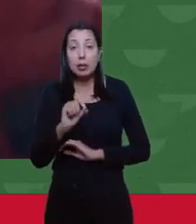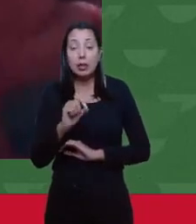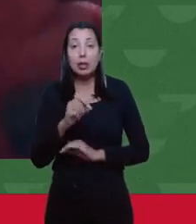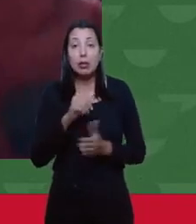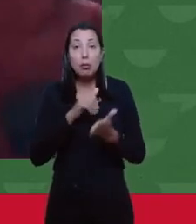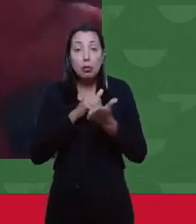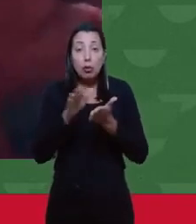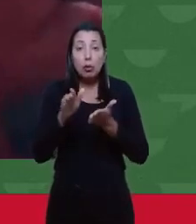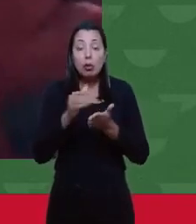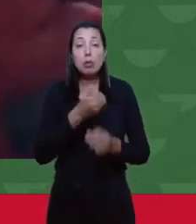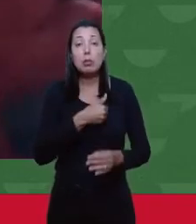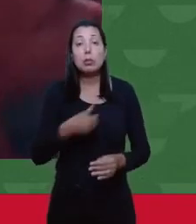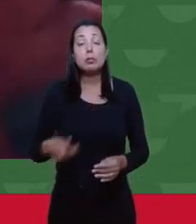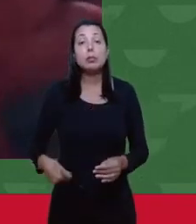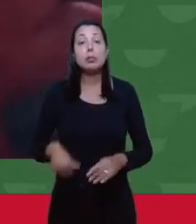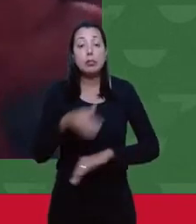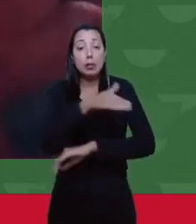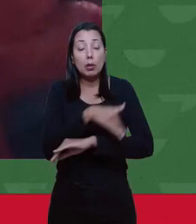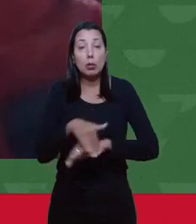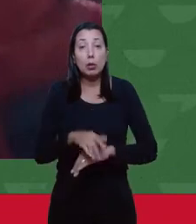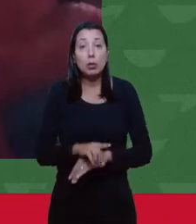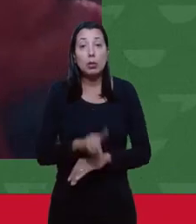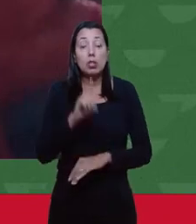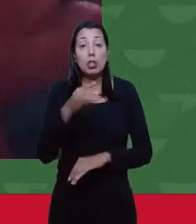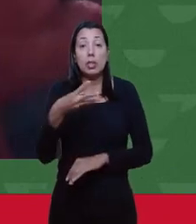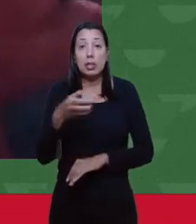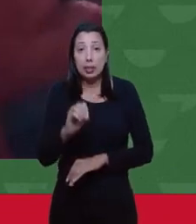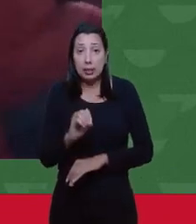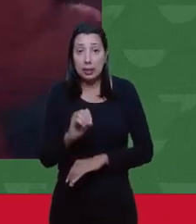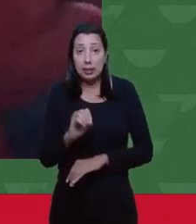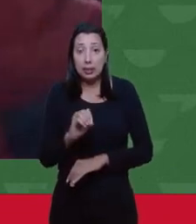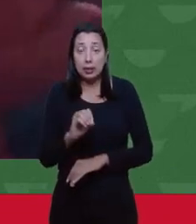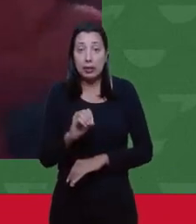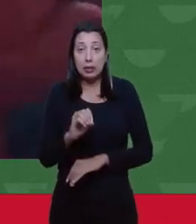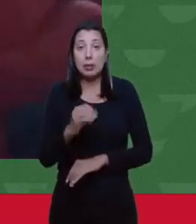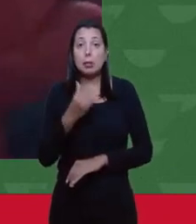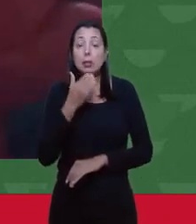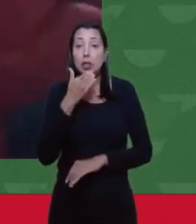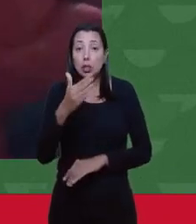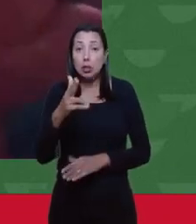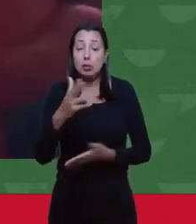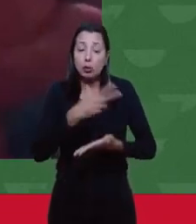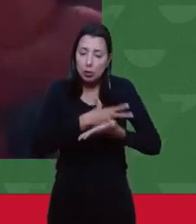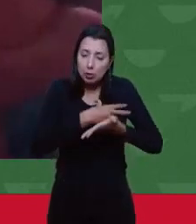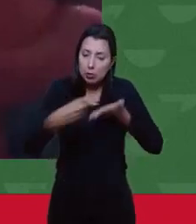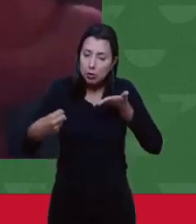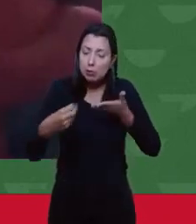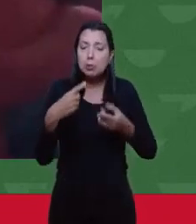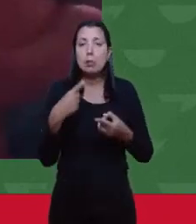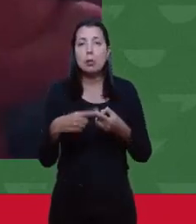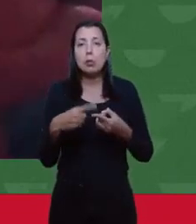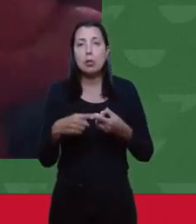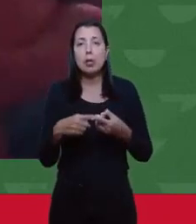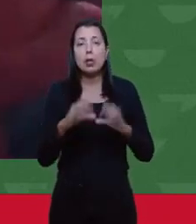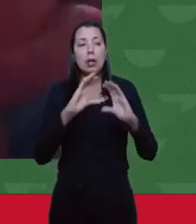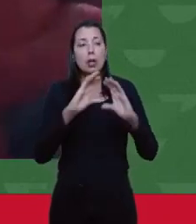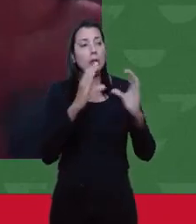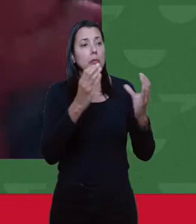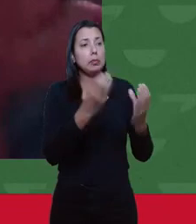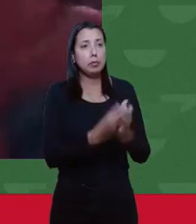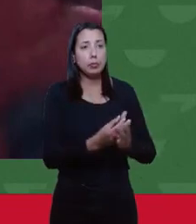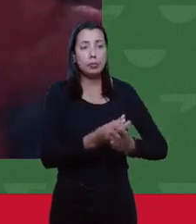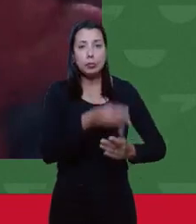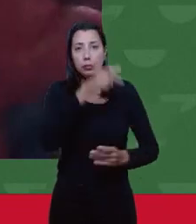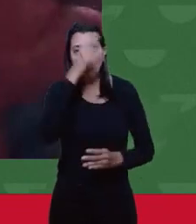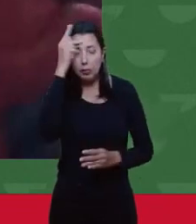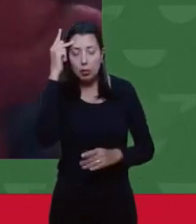fora Bolsonaro nas ruas, no dia 30, com um super pedido de impeachment, porque a comunidade,